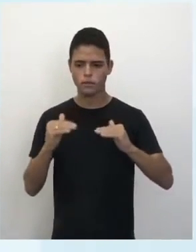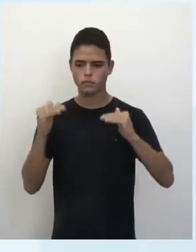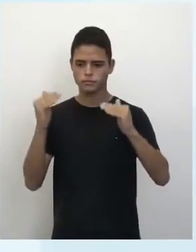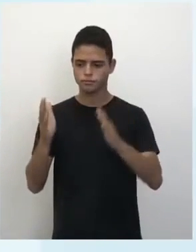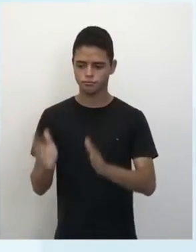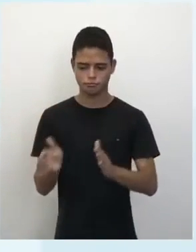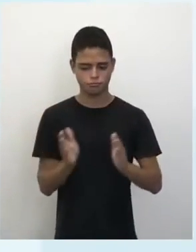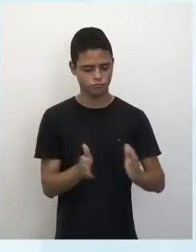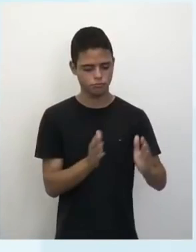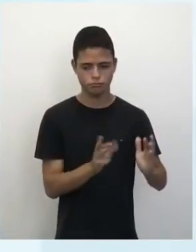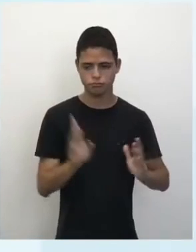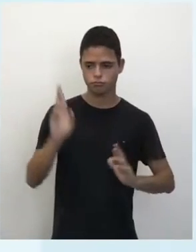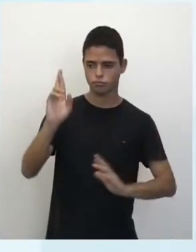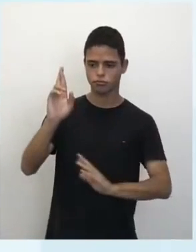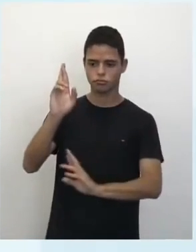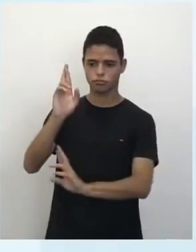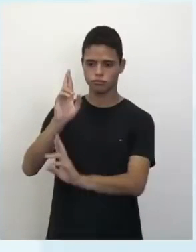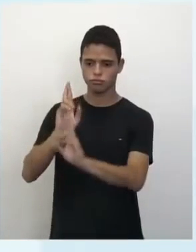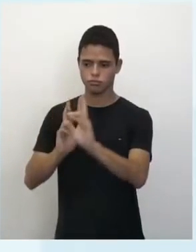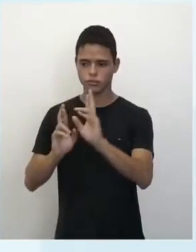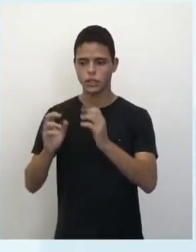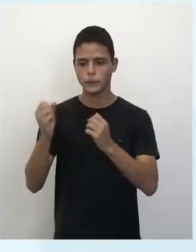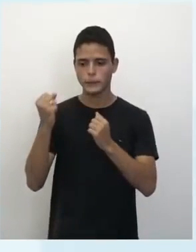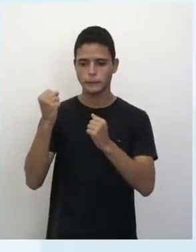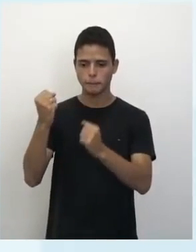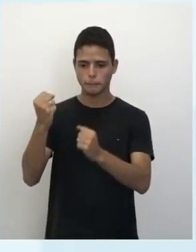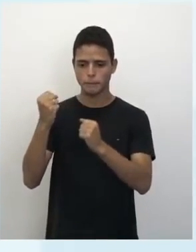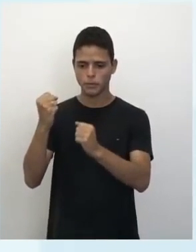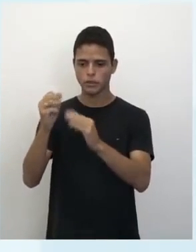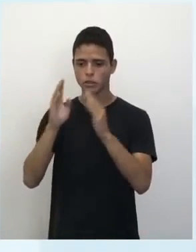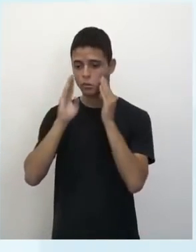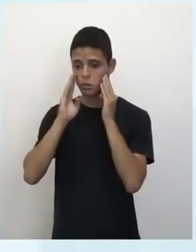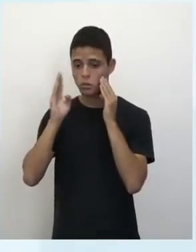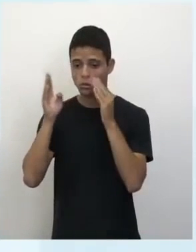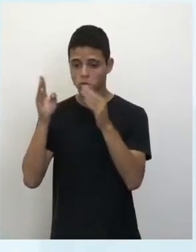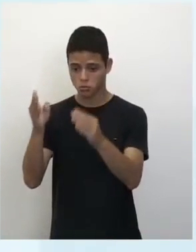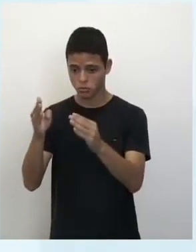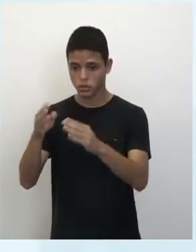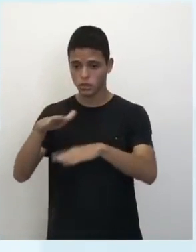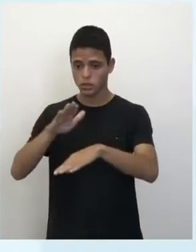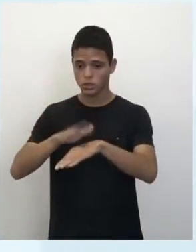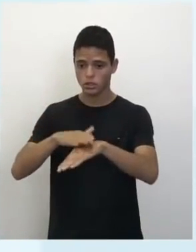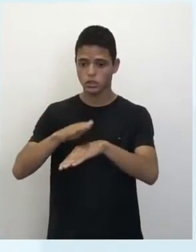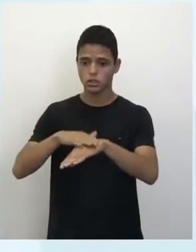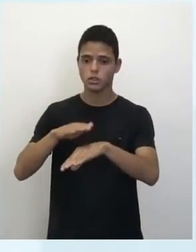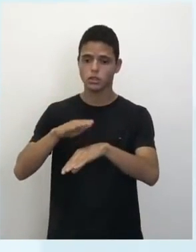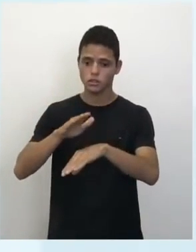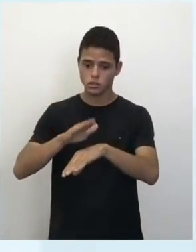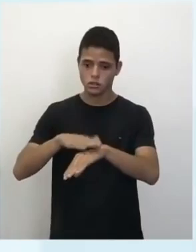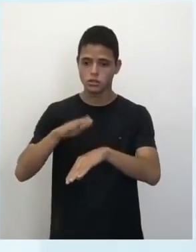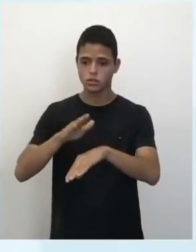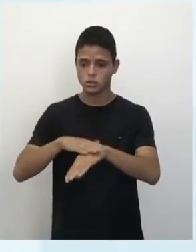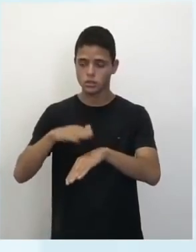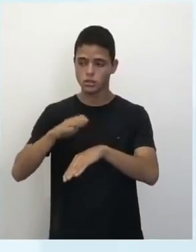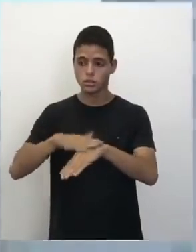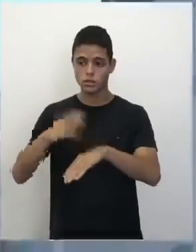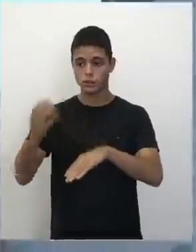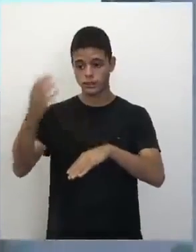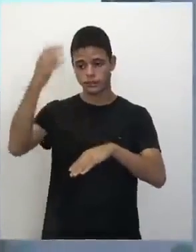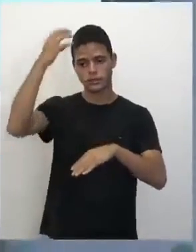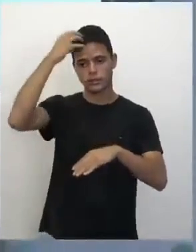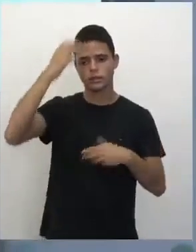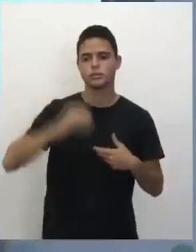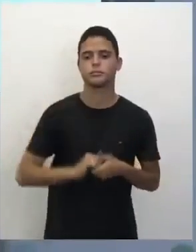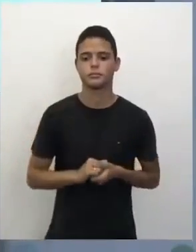e hierárquica. O poder concentrava-se nas mãos do imperador.